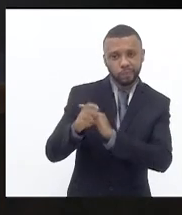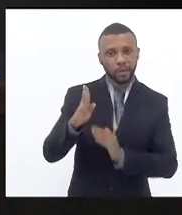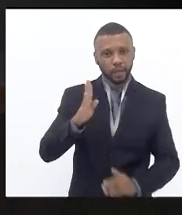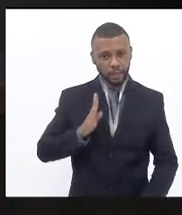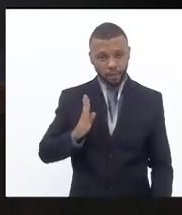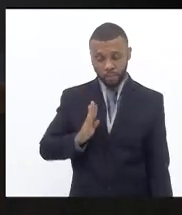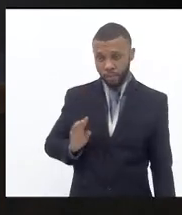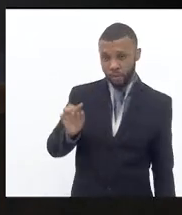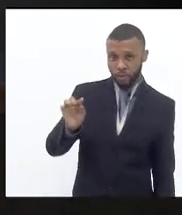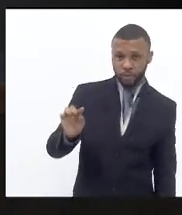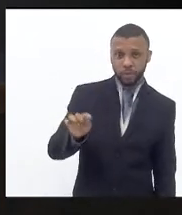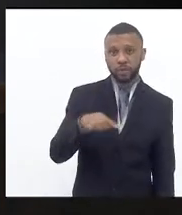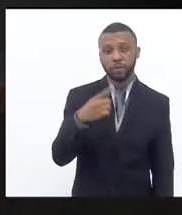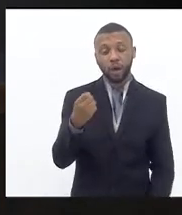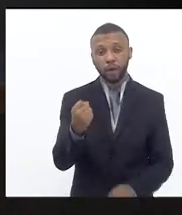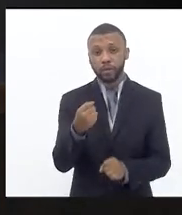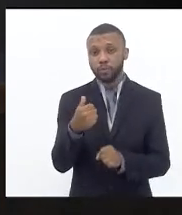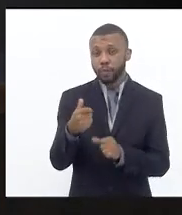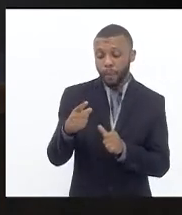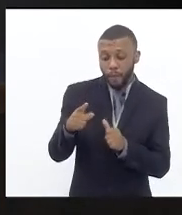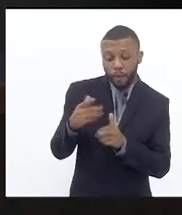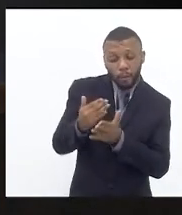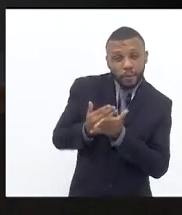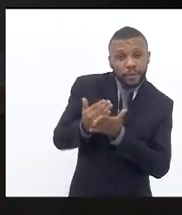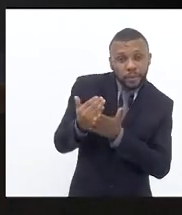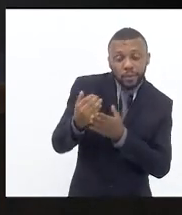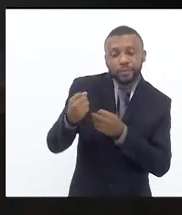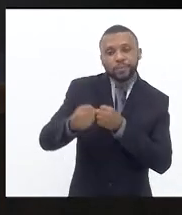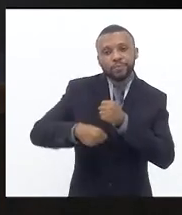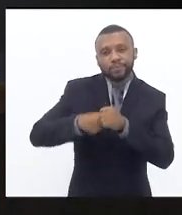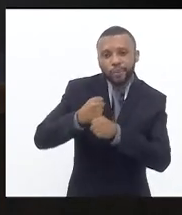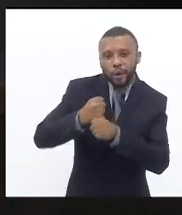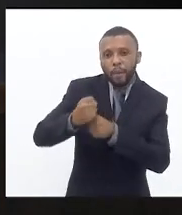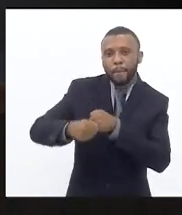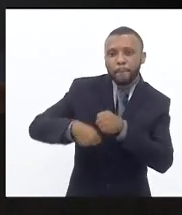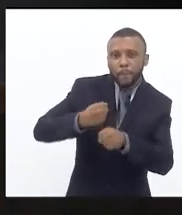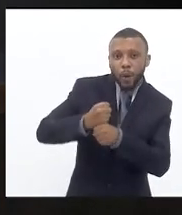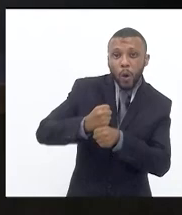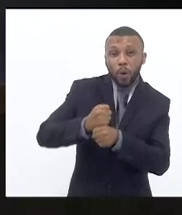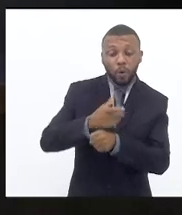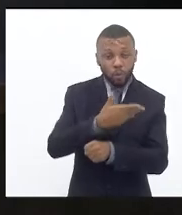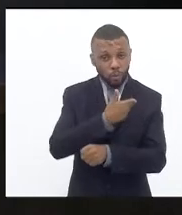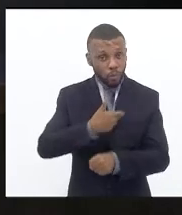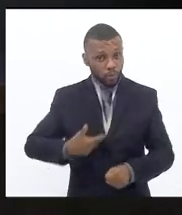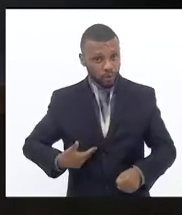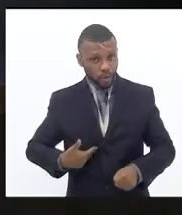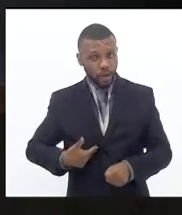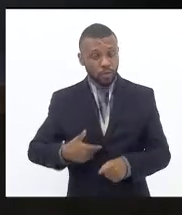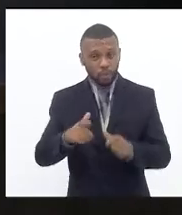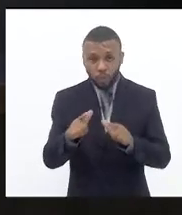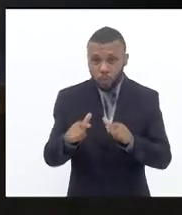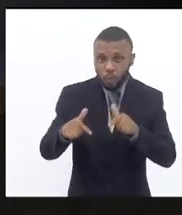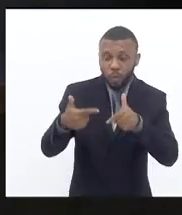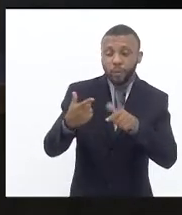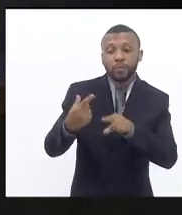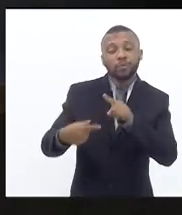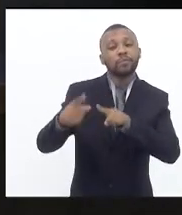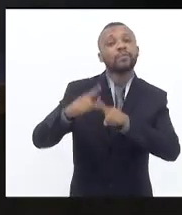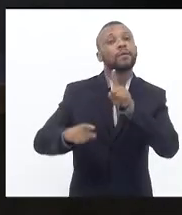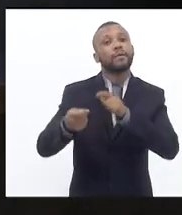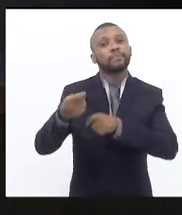que a gente se libere nos primeiros anos de tal forma que o Estado como indutor do desenvolvimento econômico possa fazer